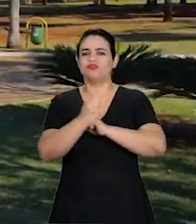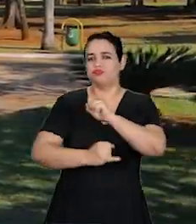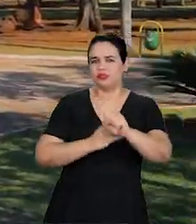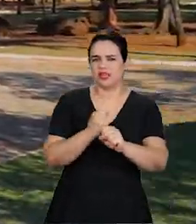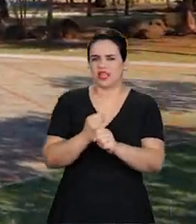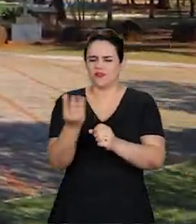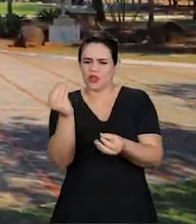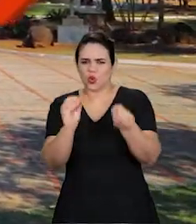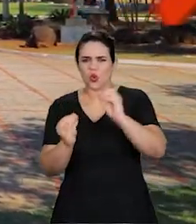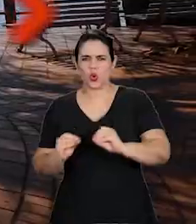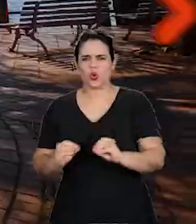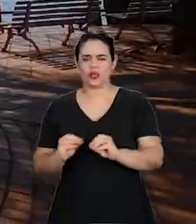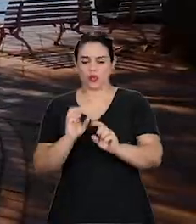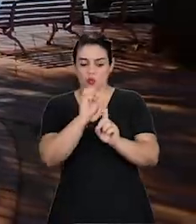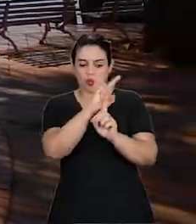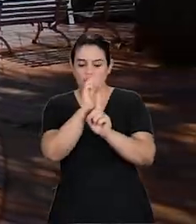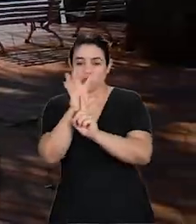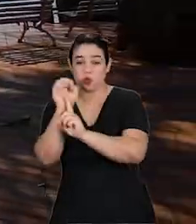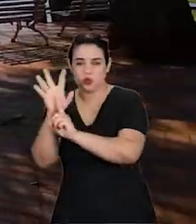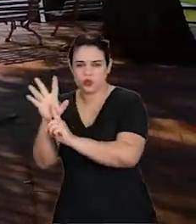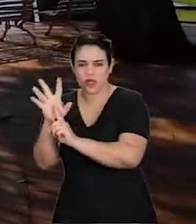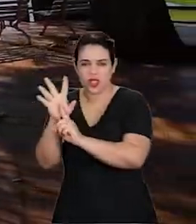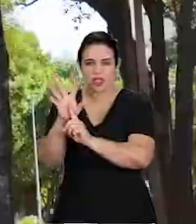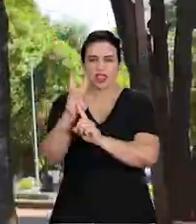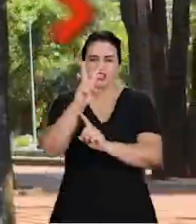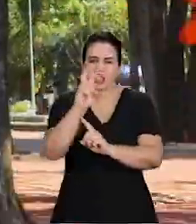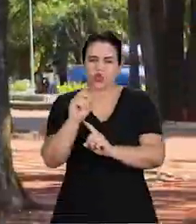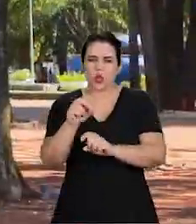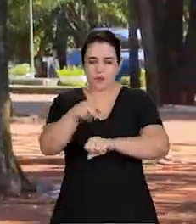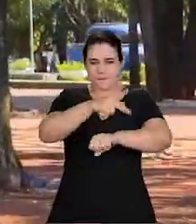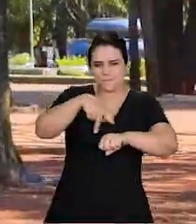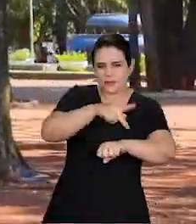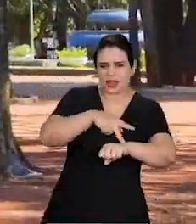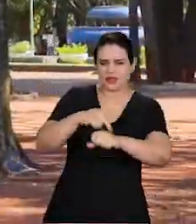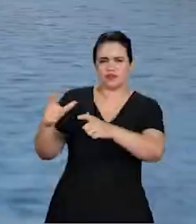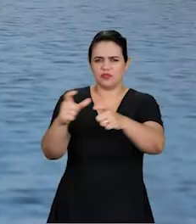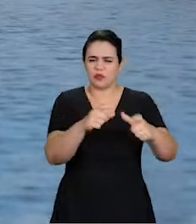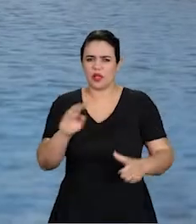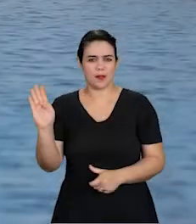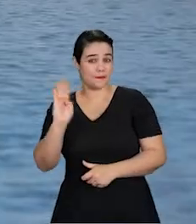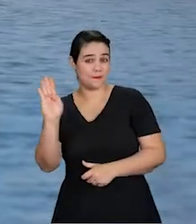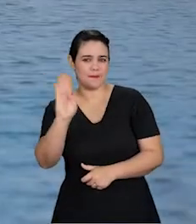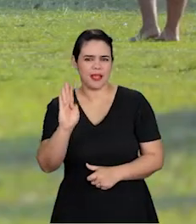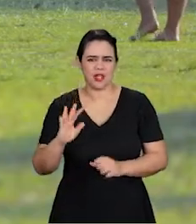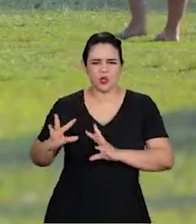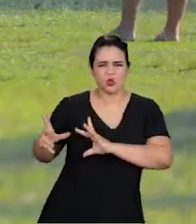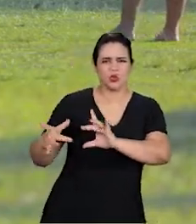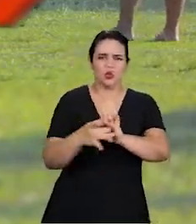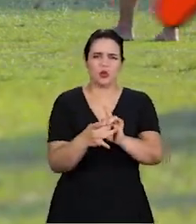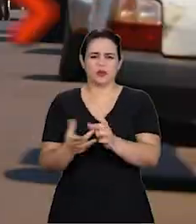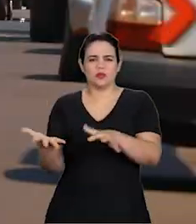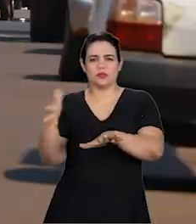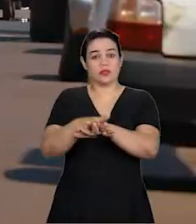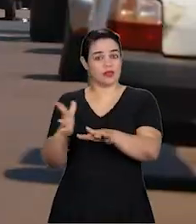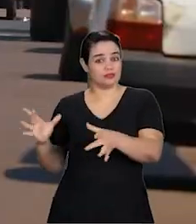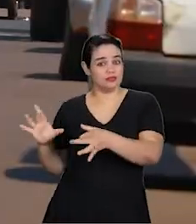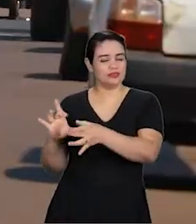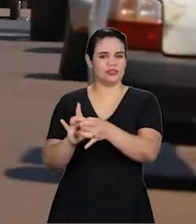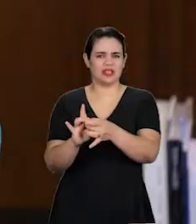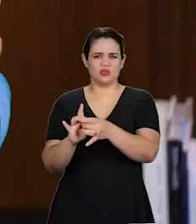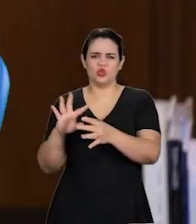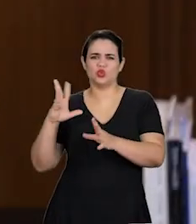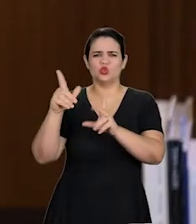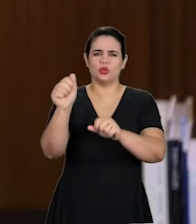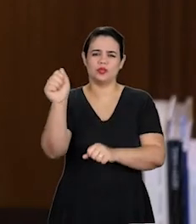online, e implantar 50 pontos de rede Wi-Fi em praças e parques nos bairros para promover a inclusão digital dos